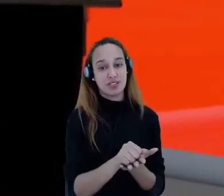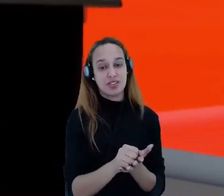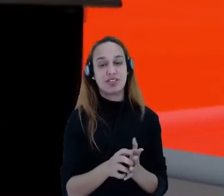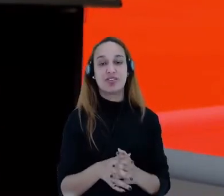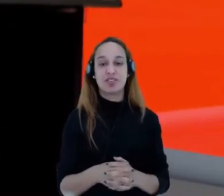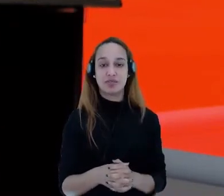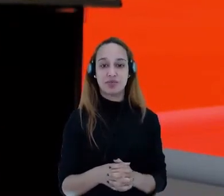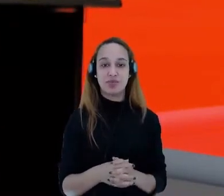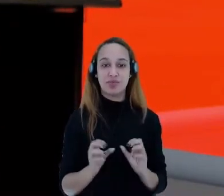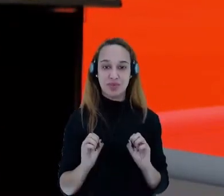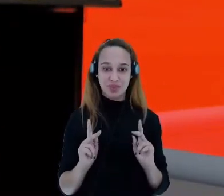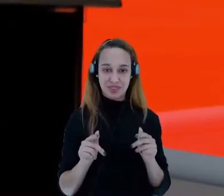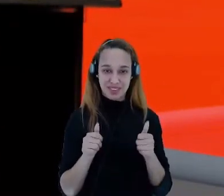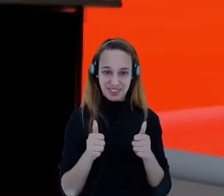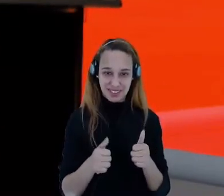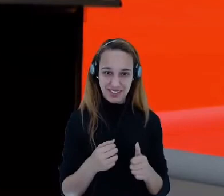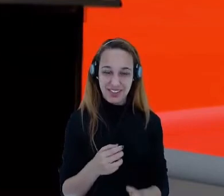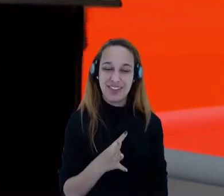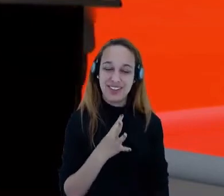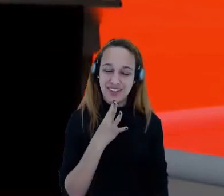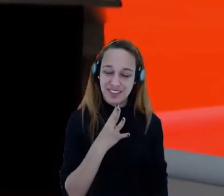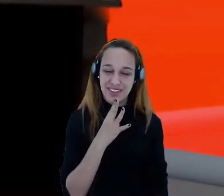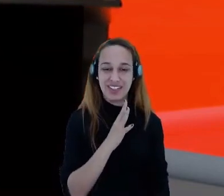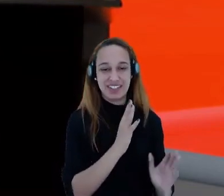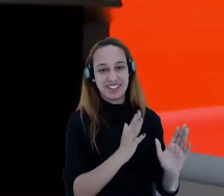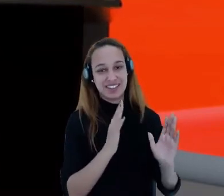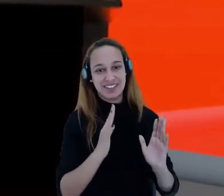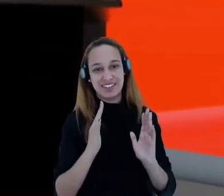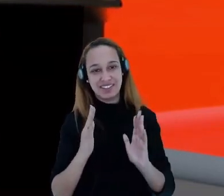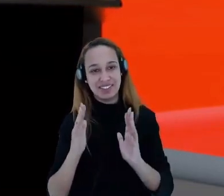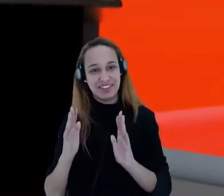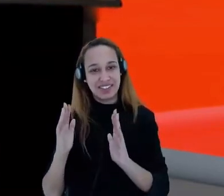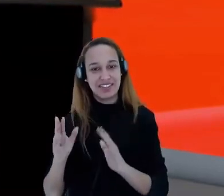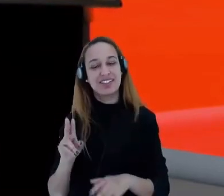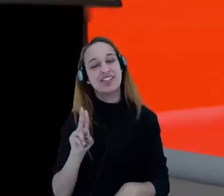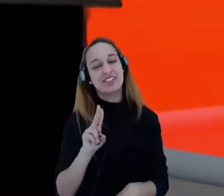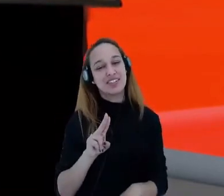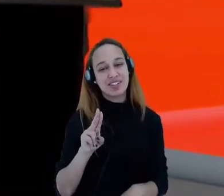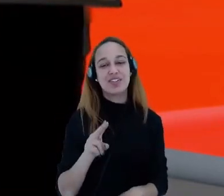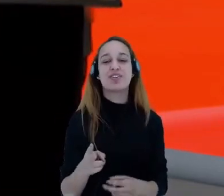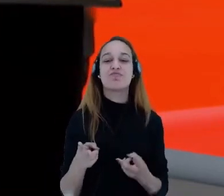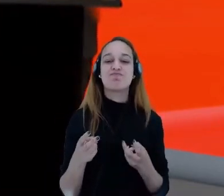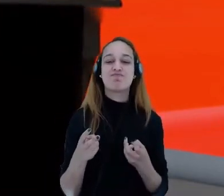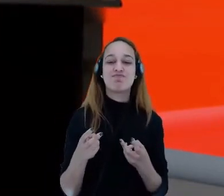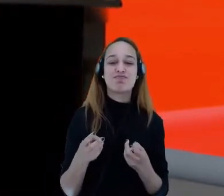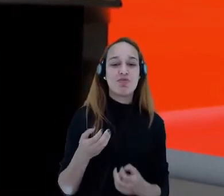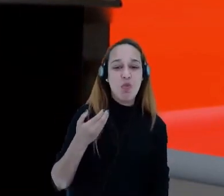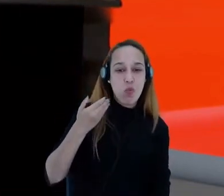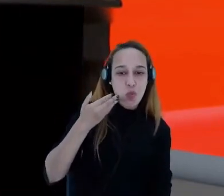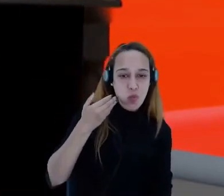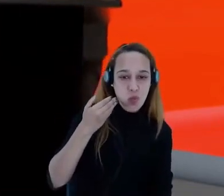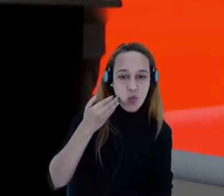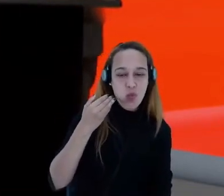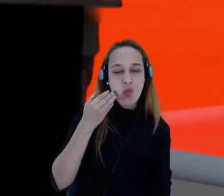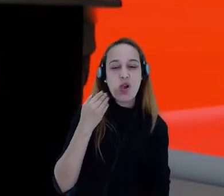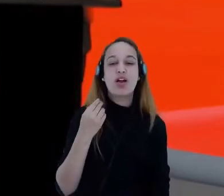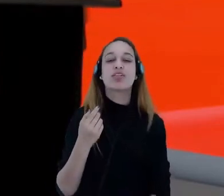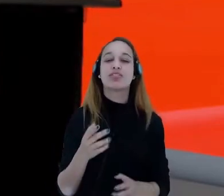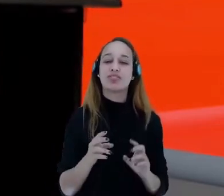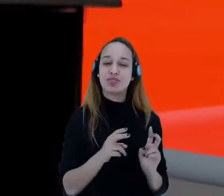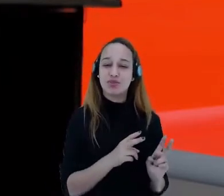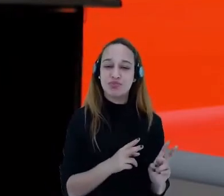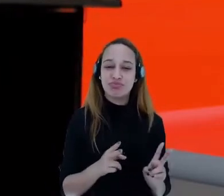ok? Conheçam os 6 episódios e consumam com moderação, pouquinho a pouquinho, porque é bem denso e é